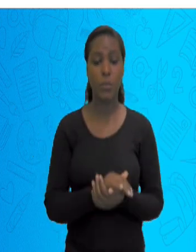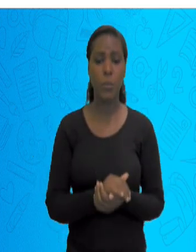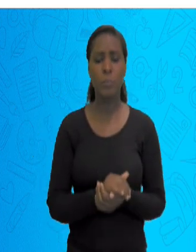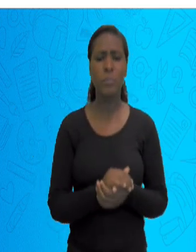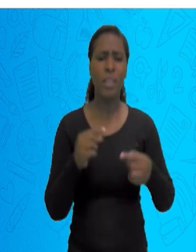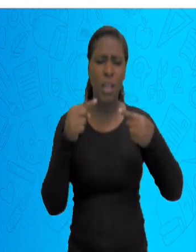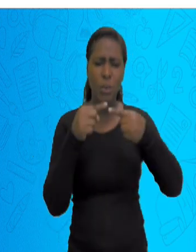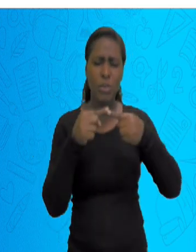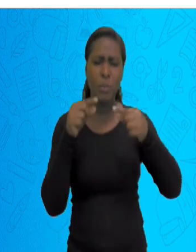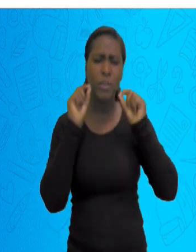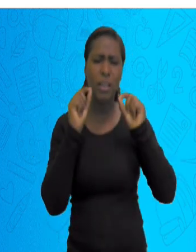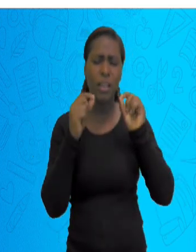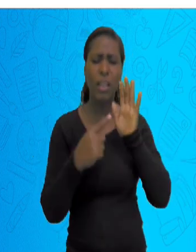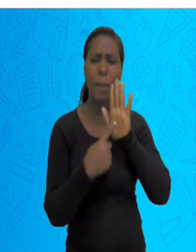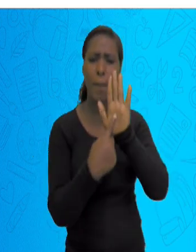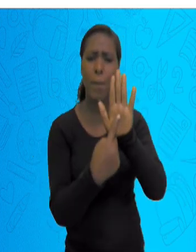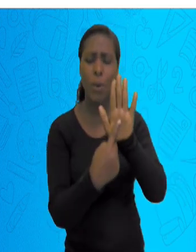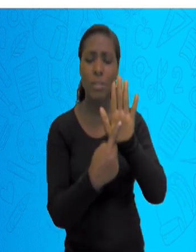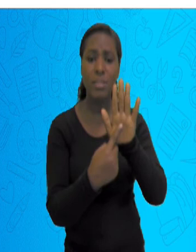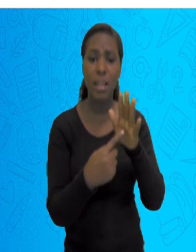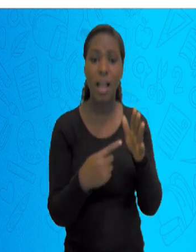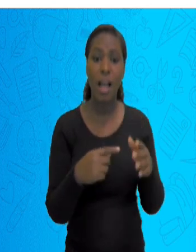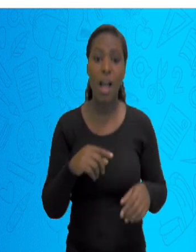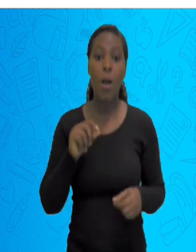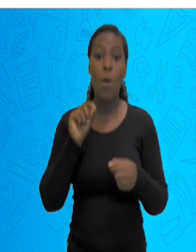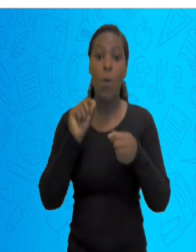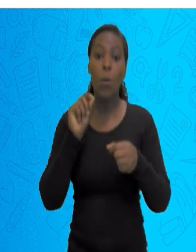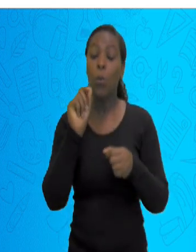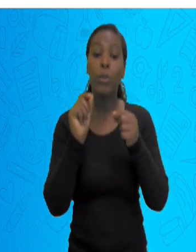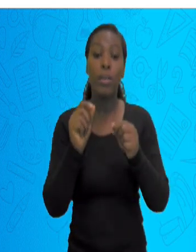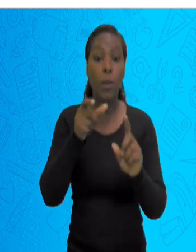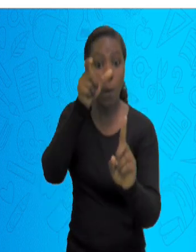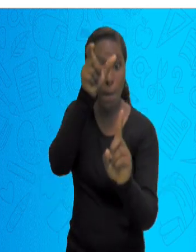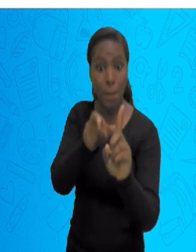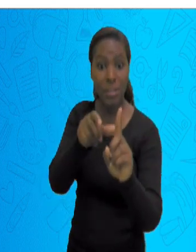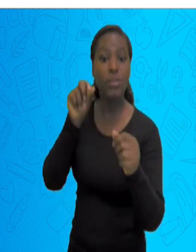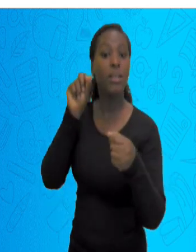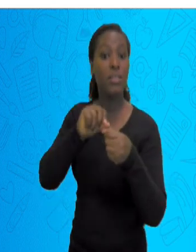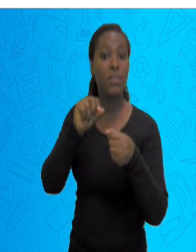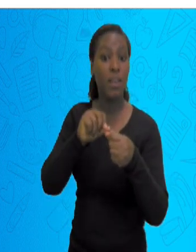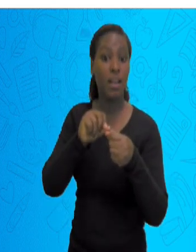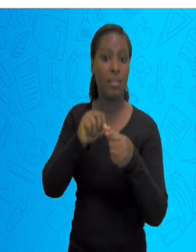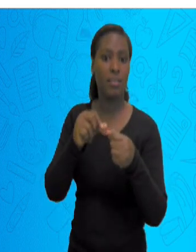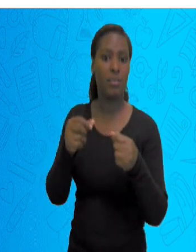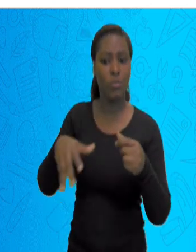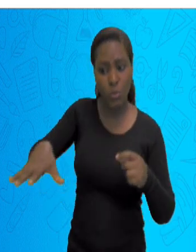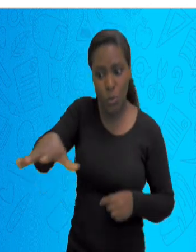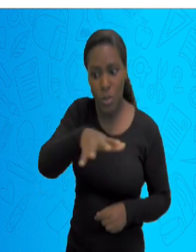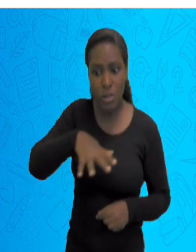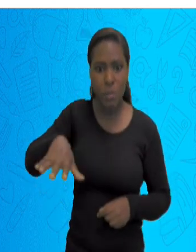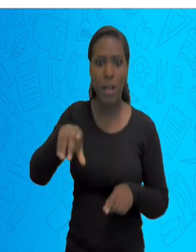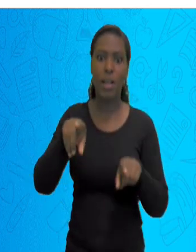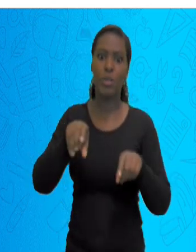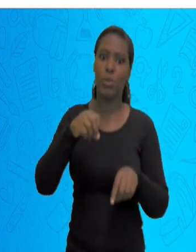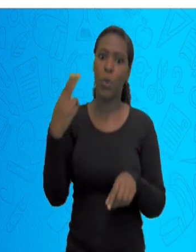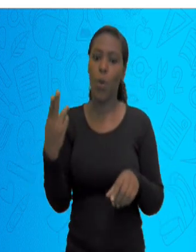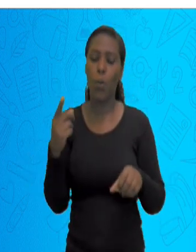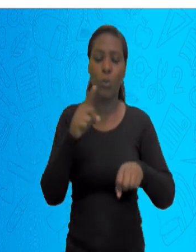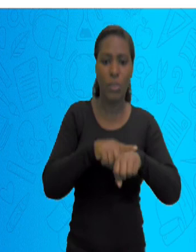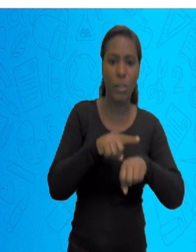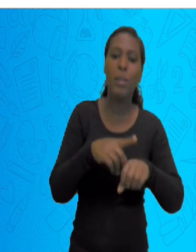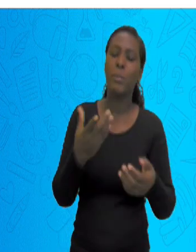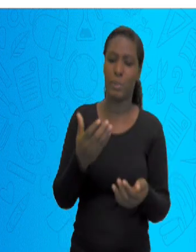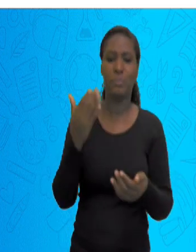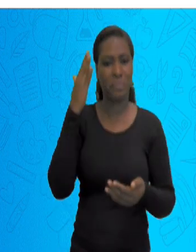determinado tempo e espaço. Geralmente é escrito em prosa. Observem, o texto